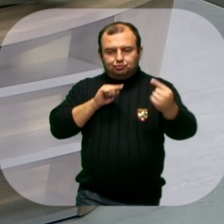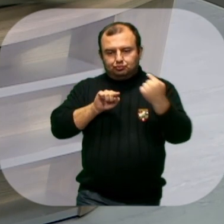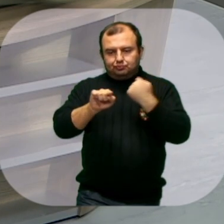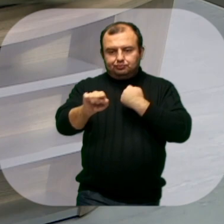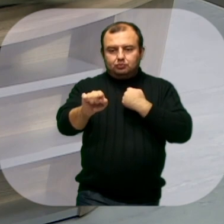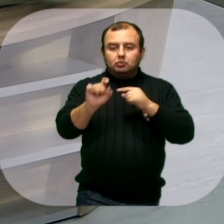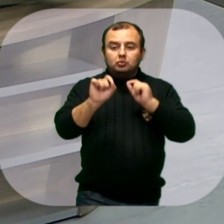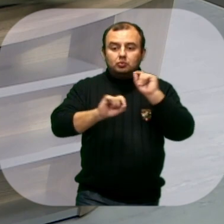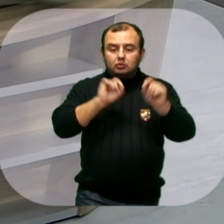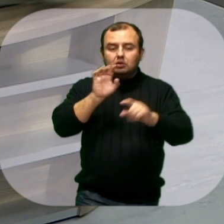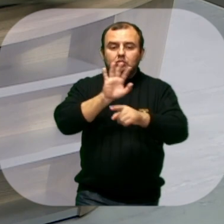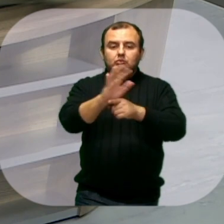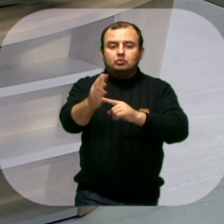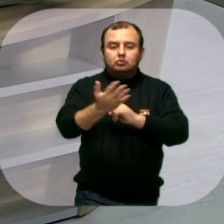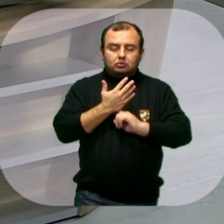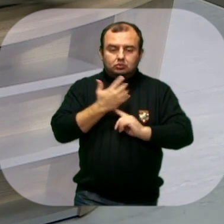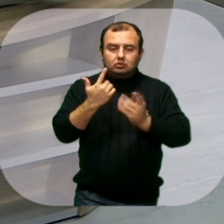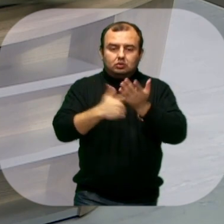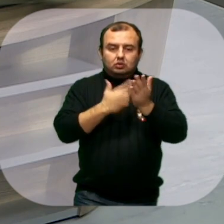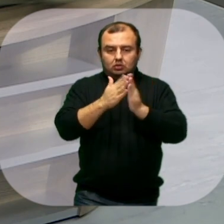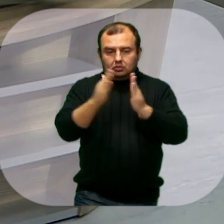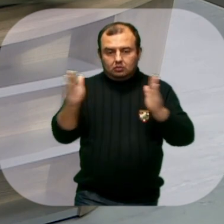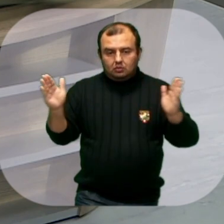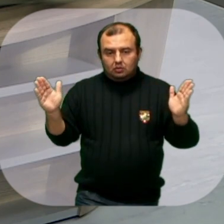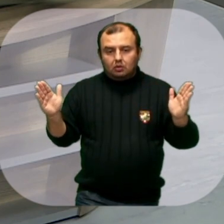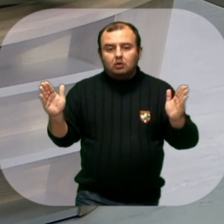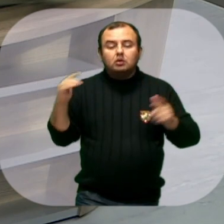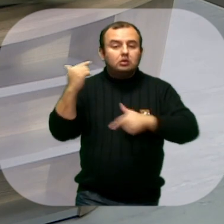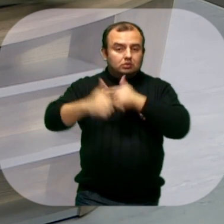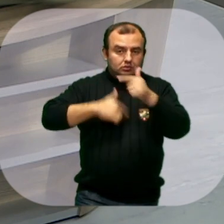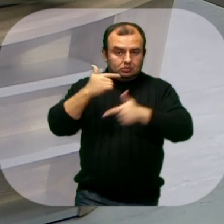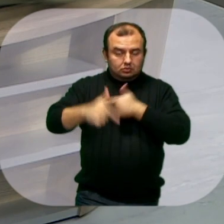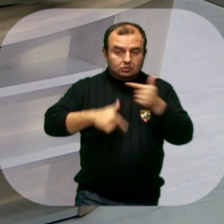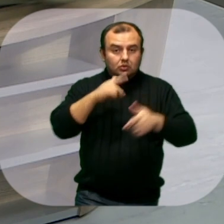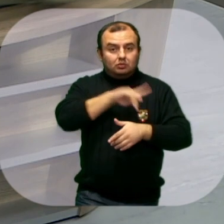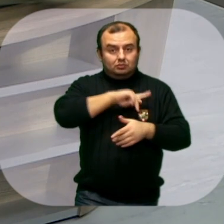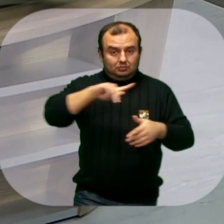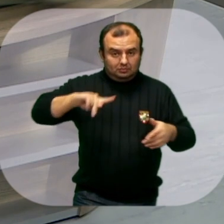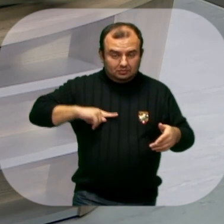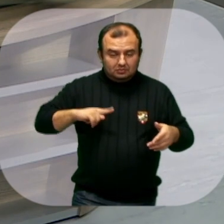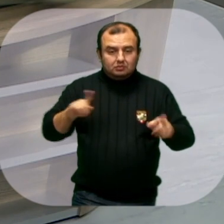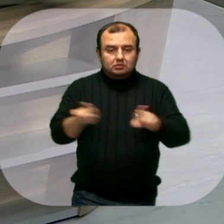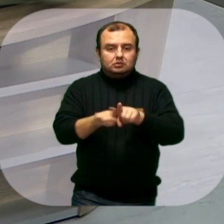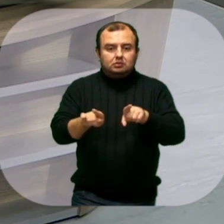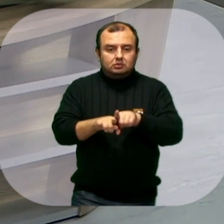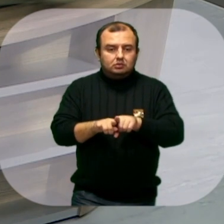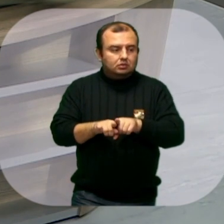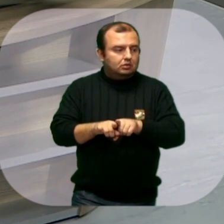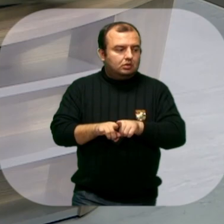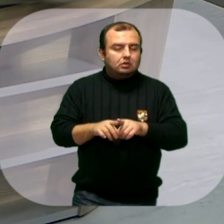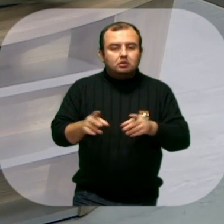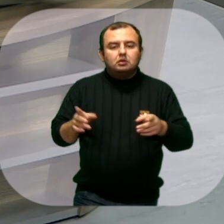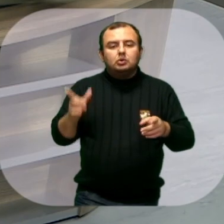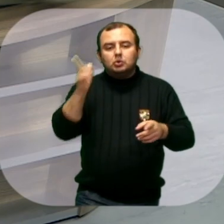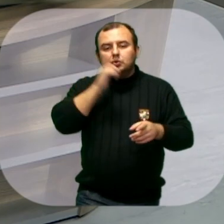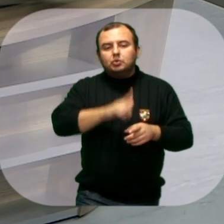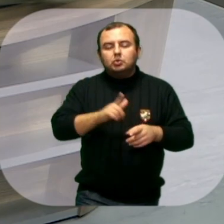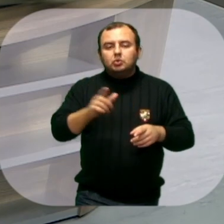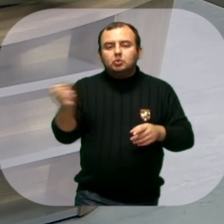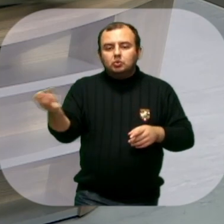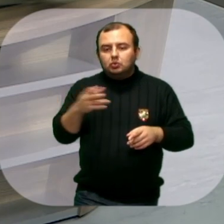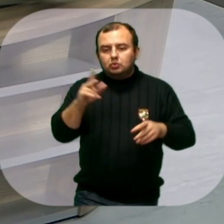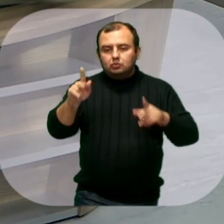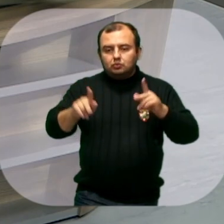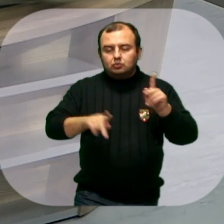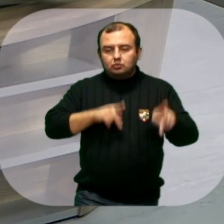a biblioteca, ao prestar esse serviço ao público, está também captando um novo público,